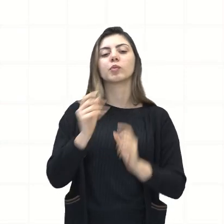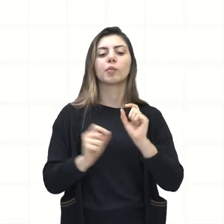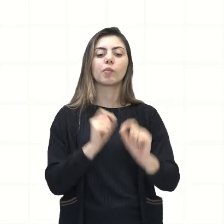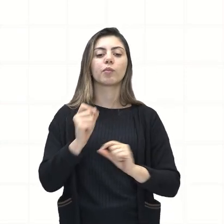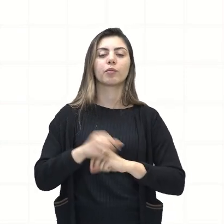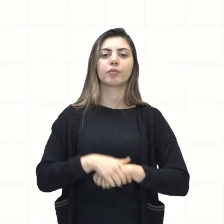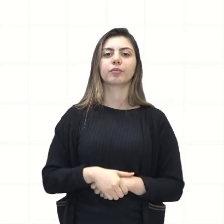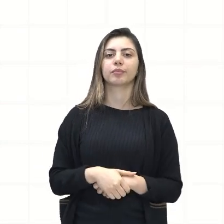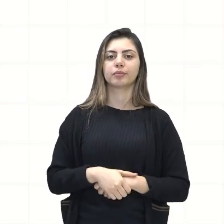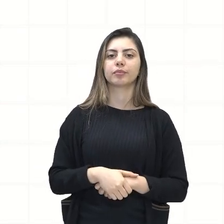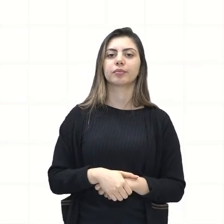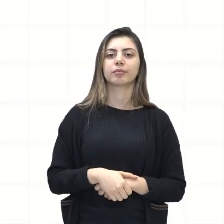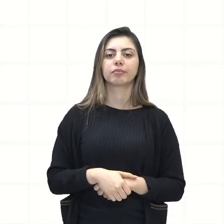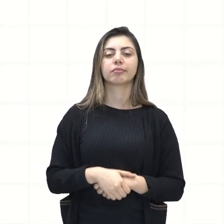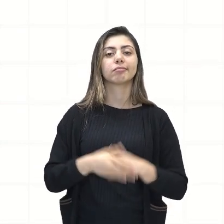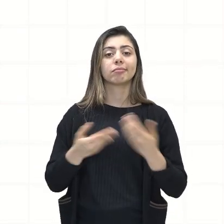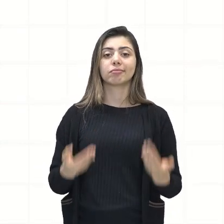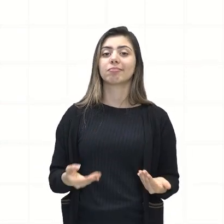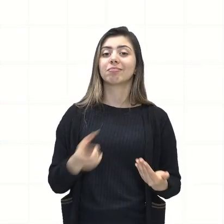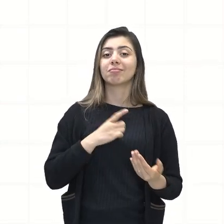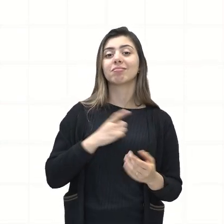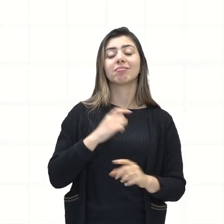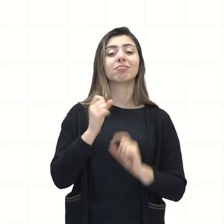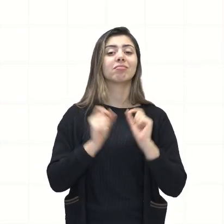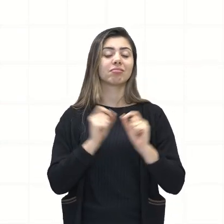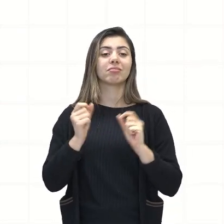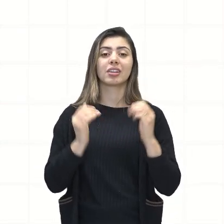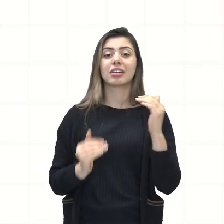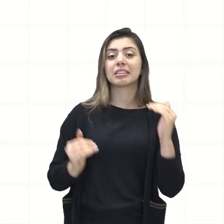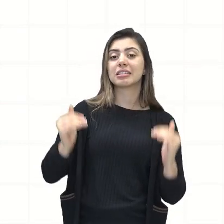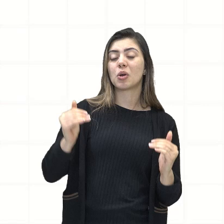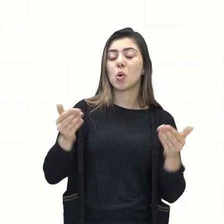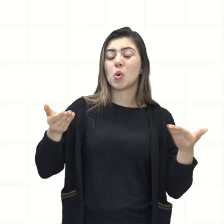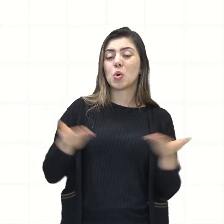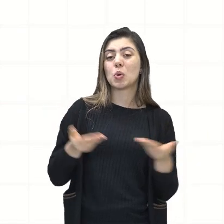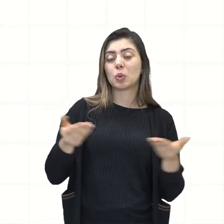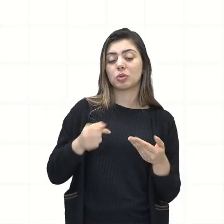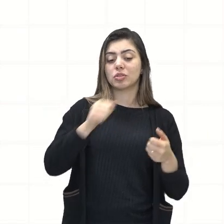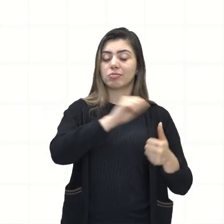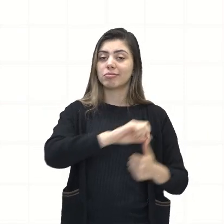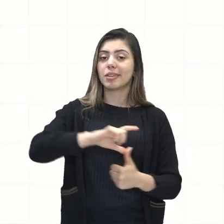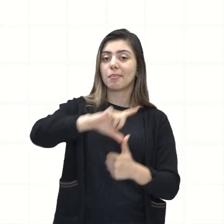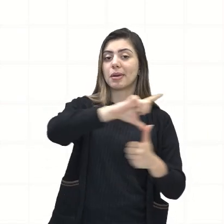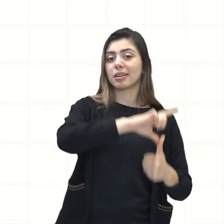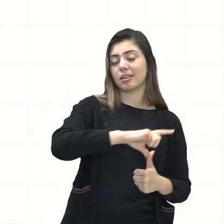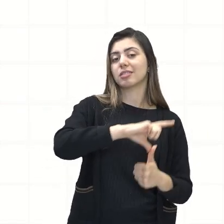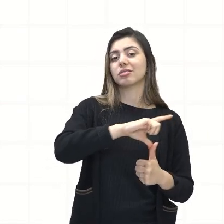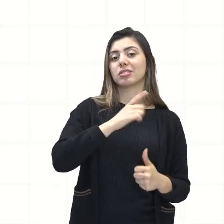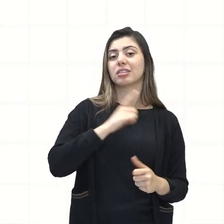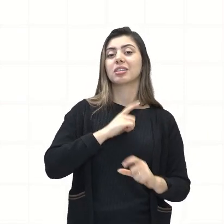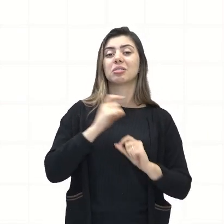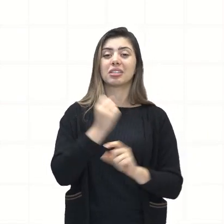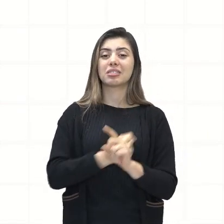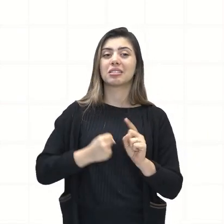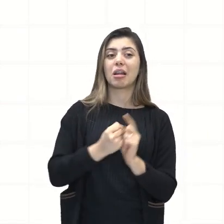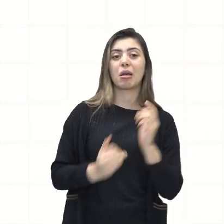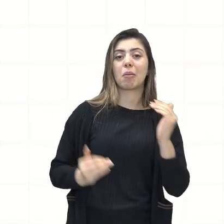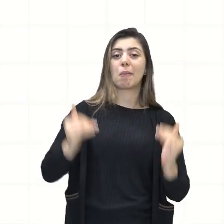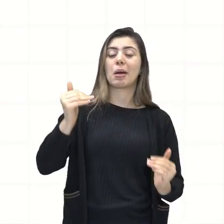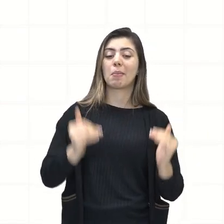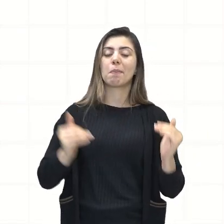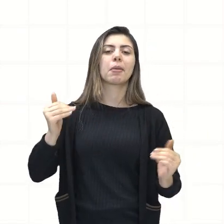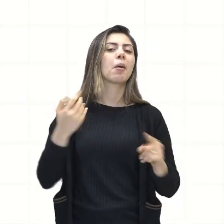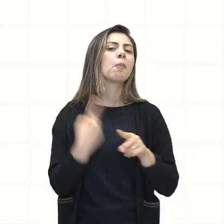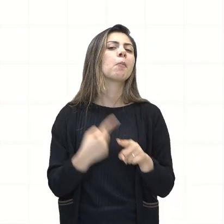que essas desigualdades que nós temos hoje aqui na América Latina, de uma forma geral, elas são fruto,